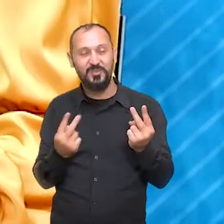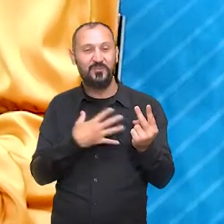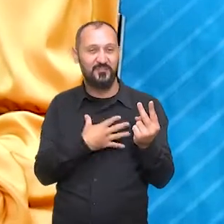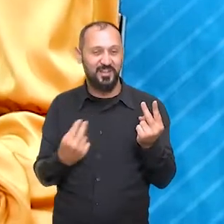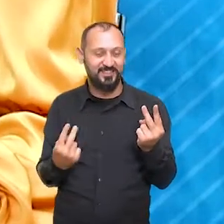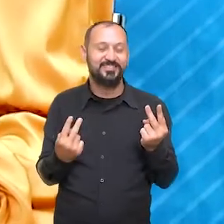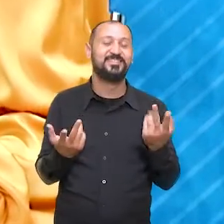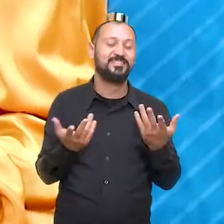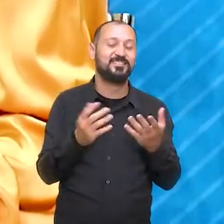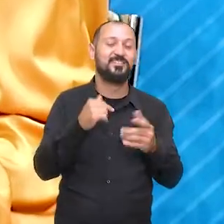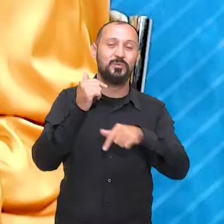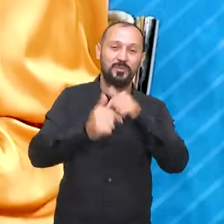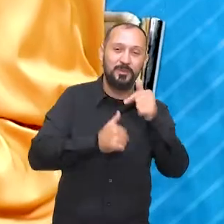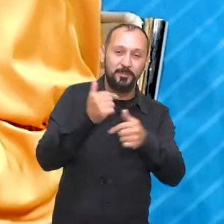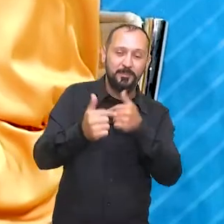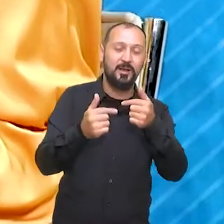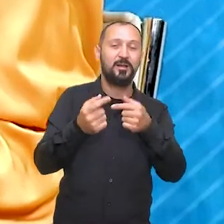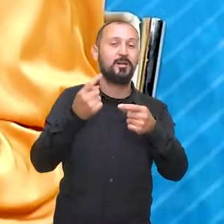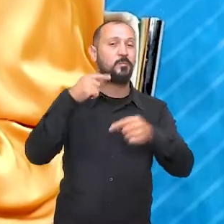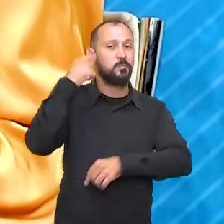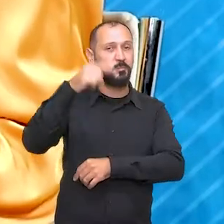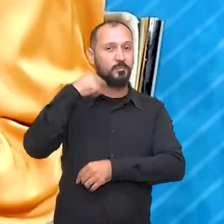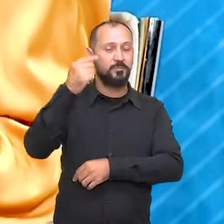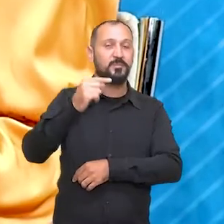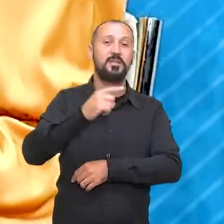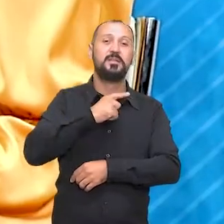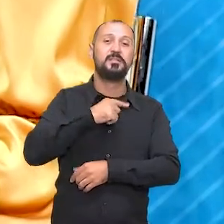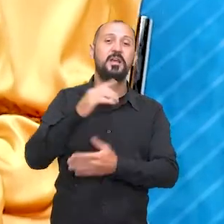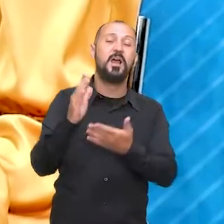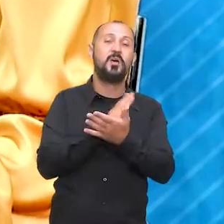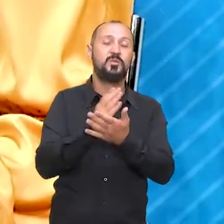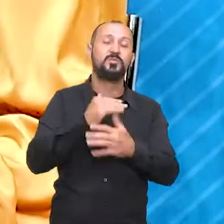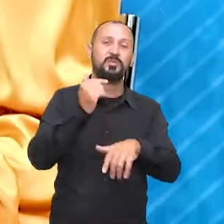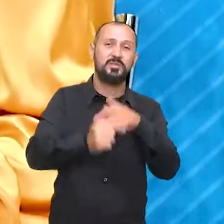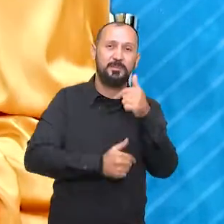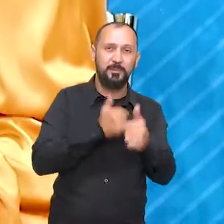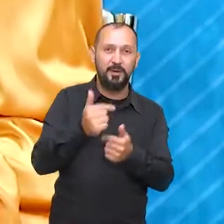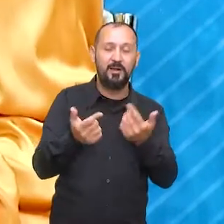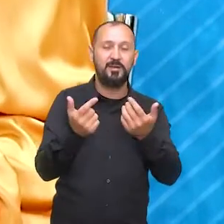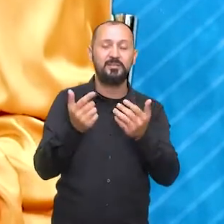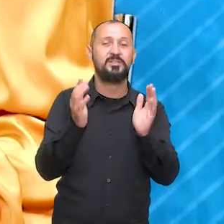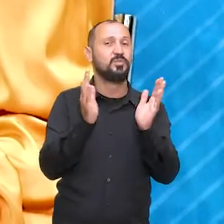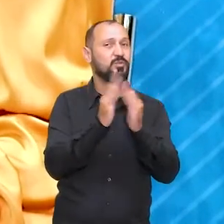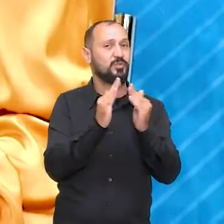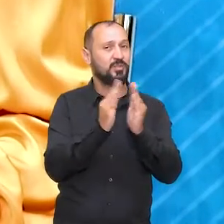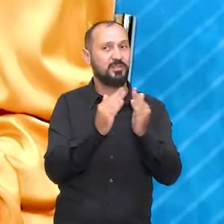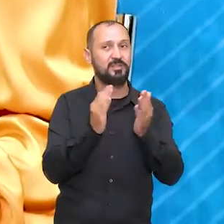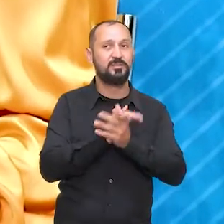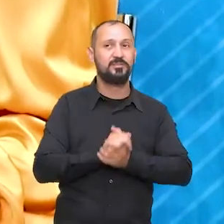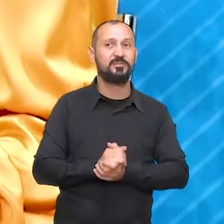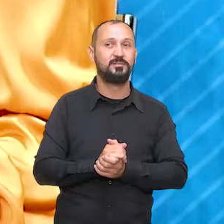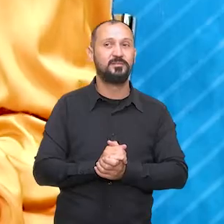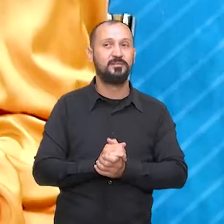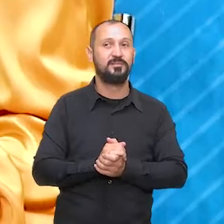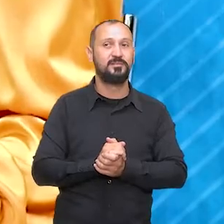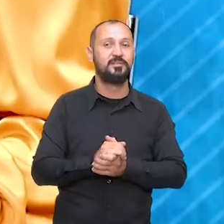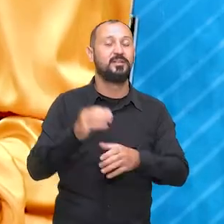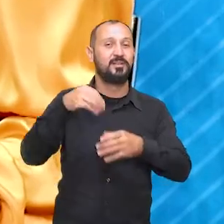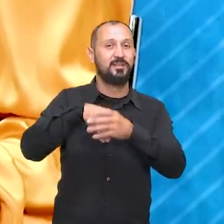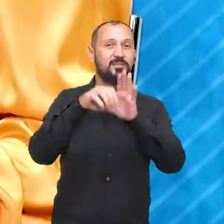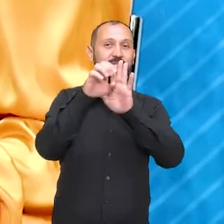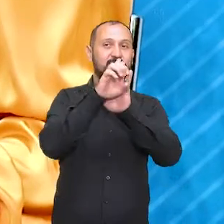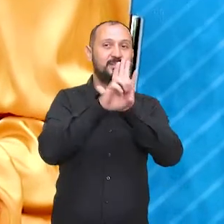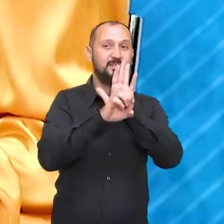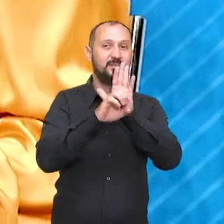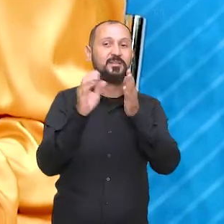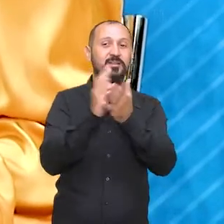2. Além do trabalho da advocacia, nós temos os nossos afazeres, né, do lar. E dentro do